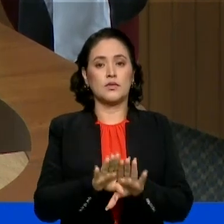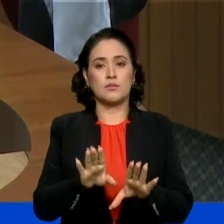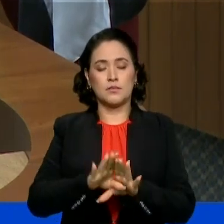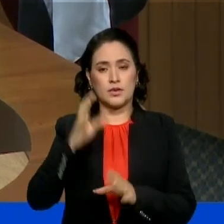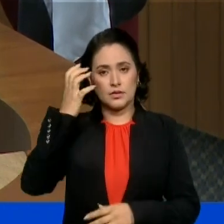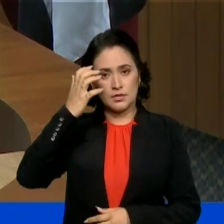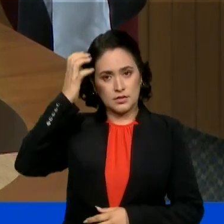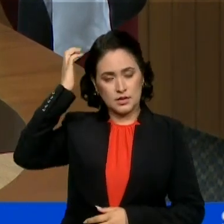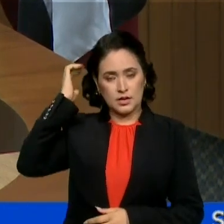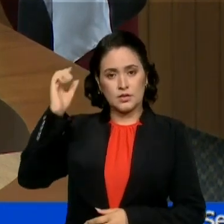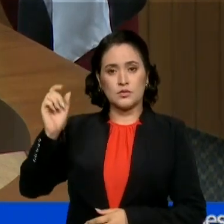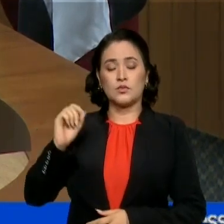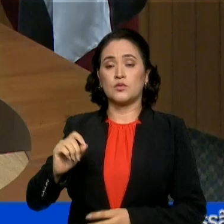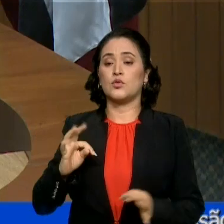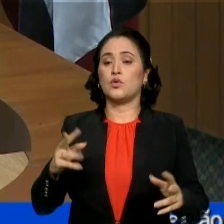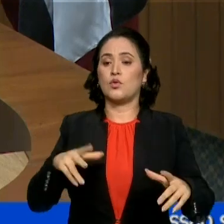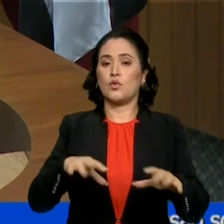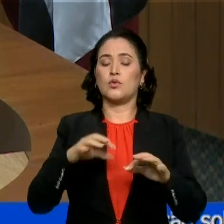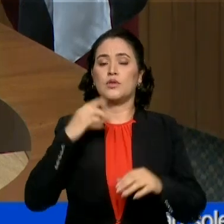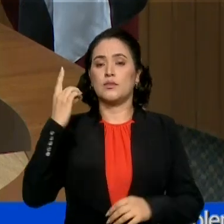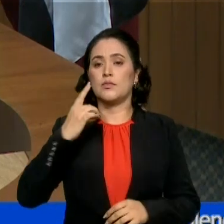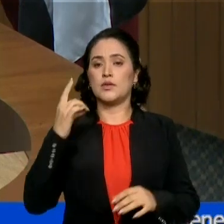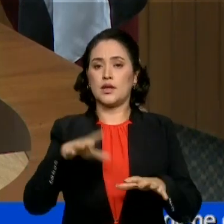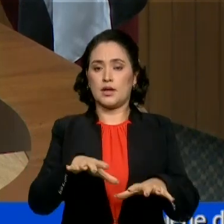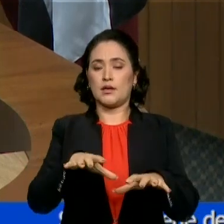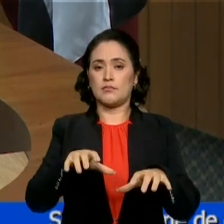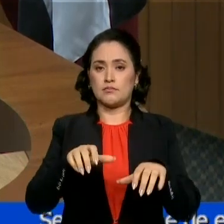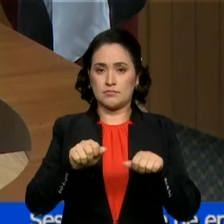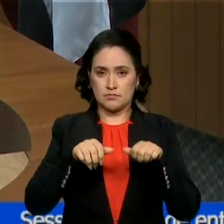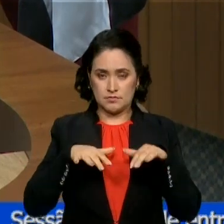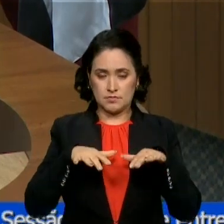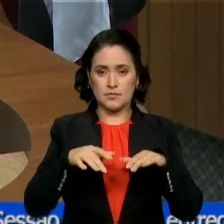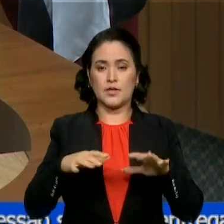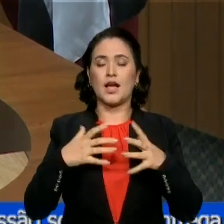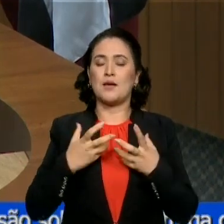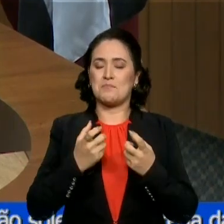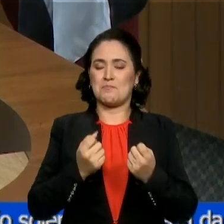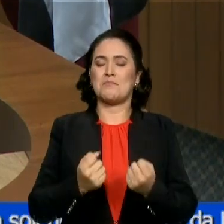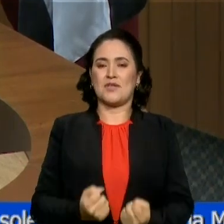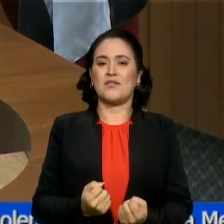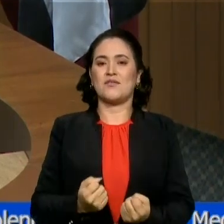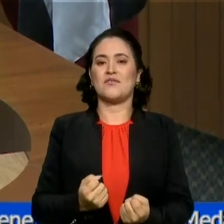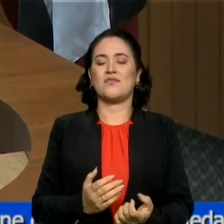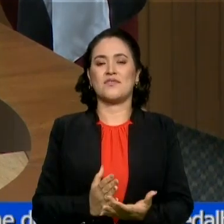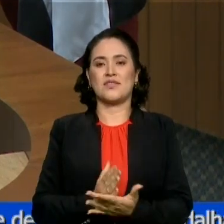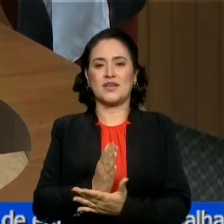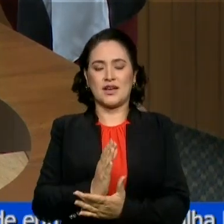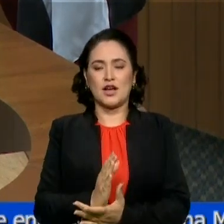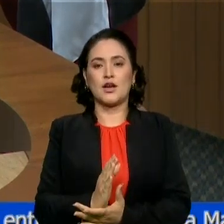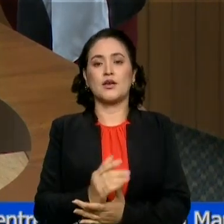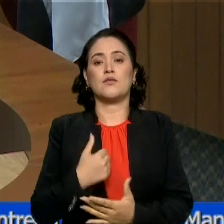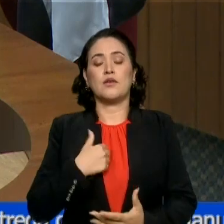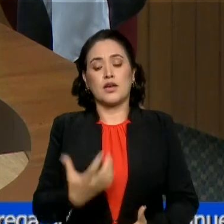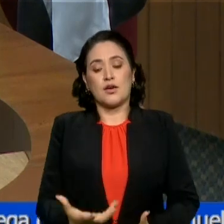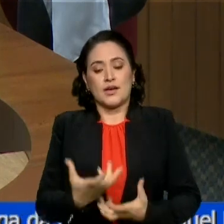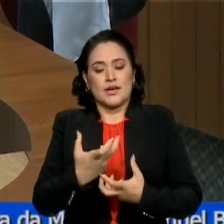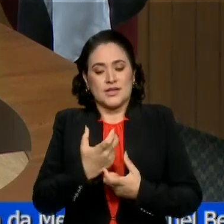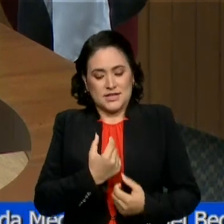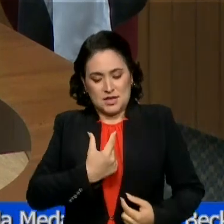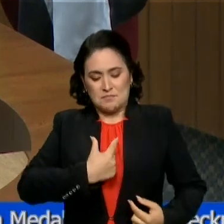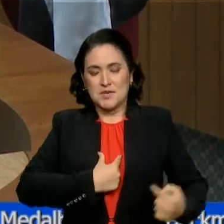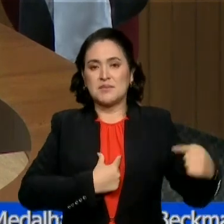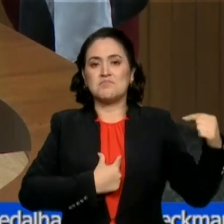dessa Assembleia, a concessão da medalha do mérito legislativo Manuel Beckmann, a maior honraria concedida pelo Poder